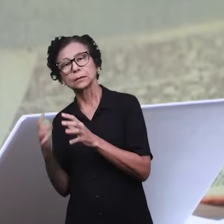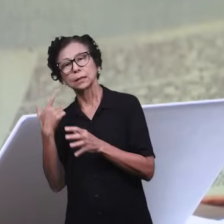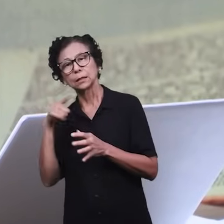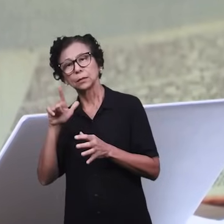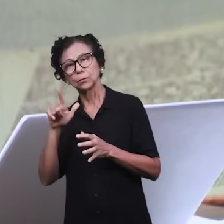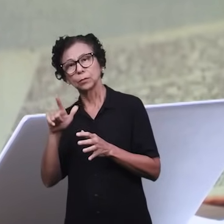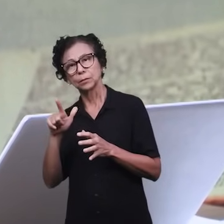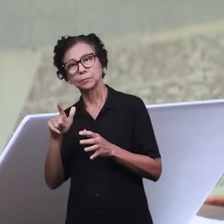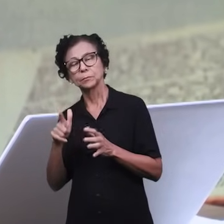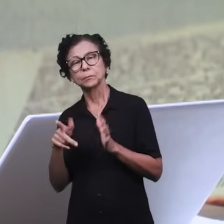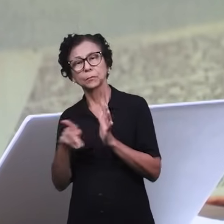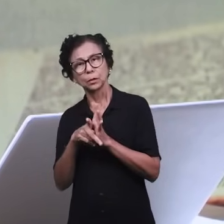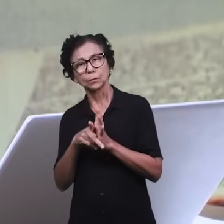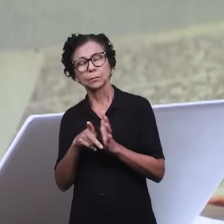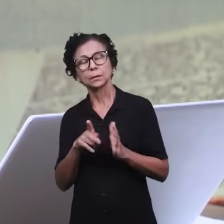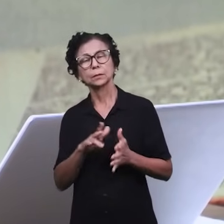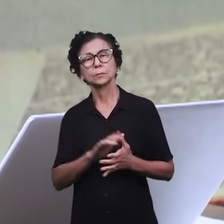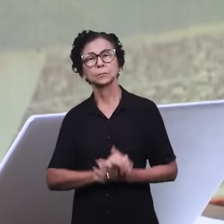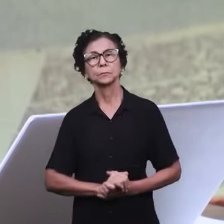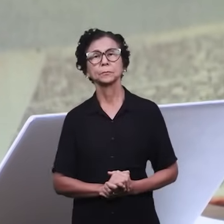essa questão do grego,